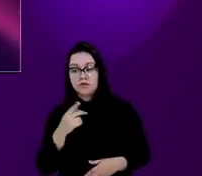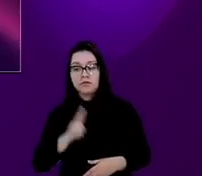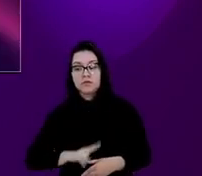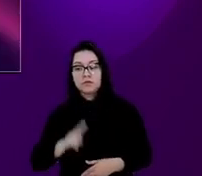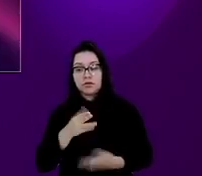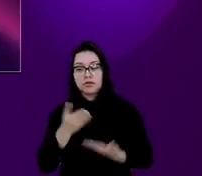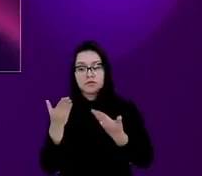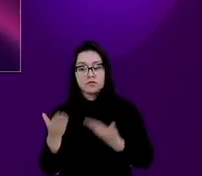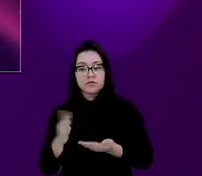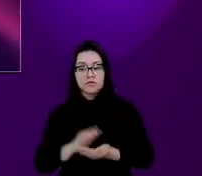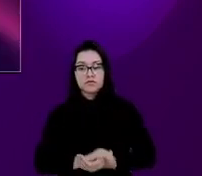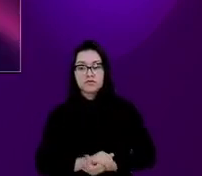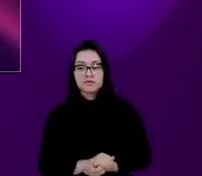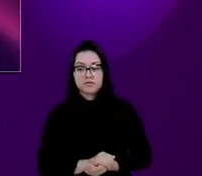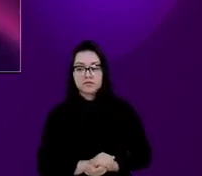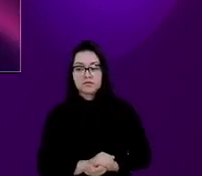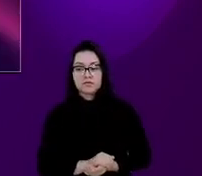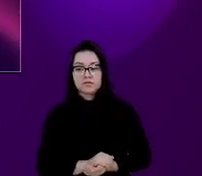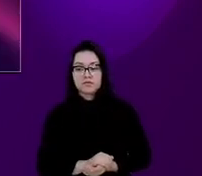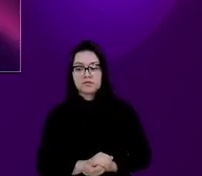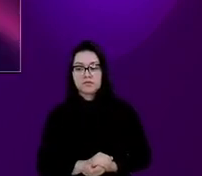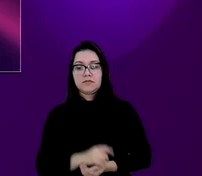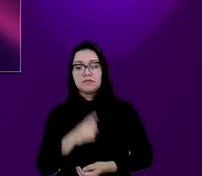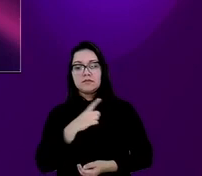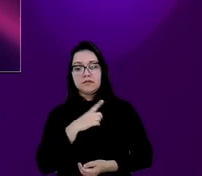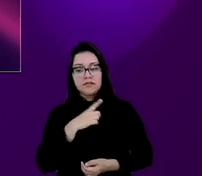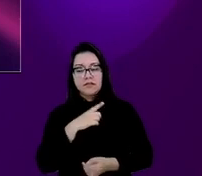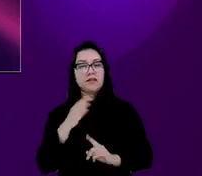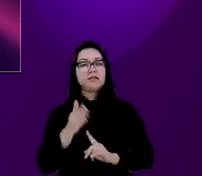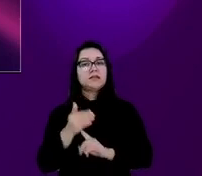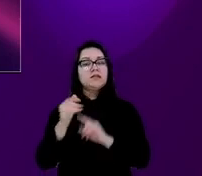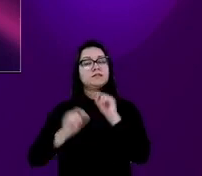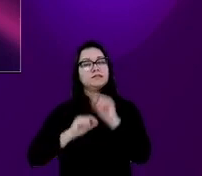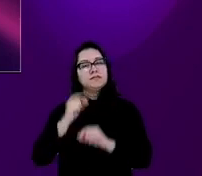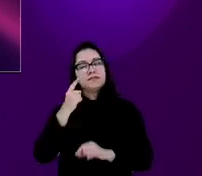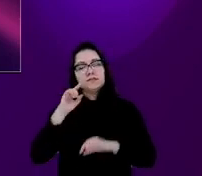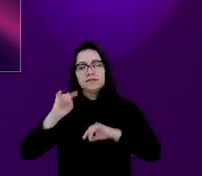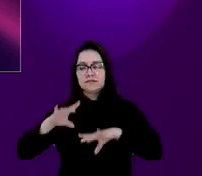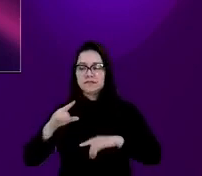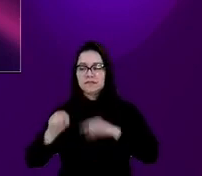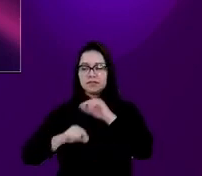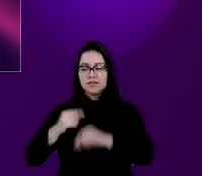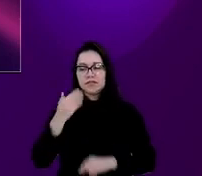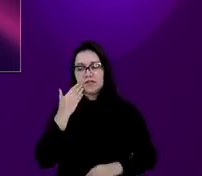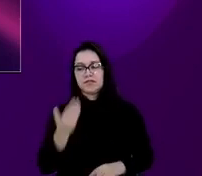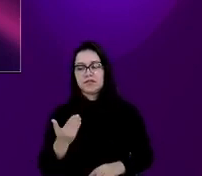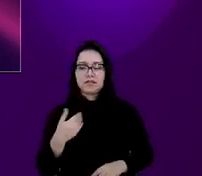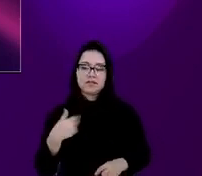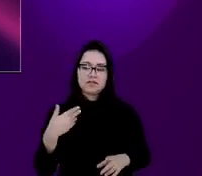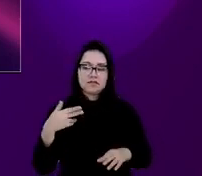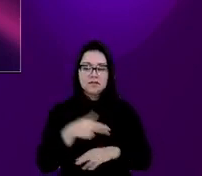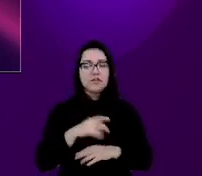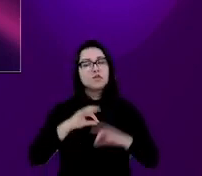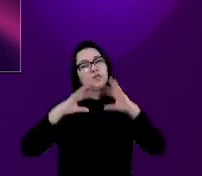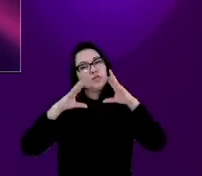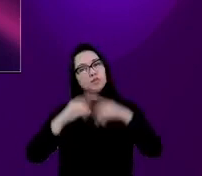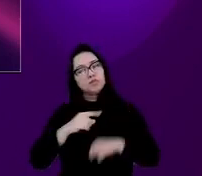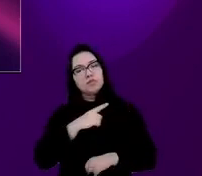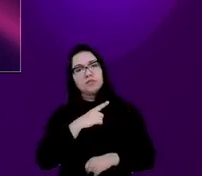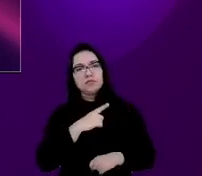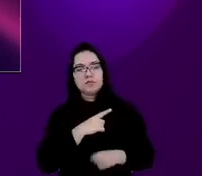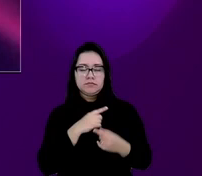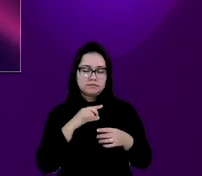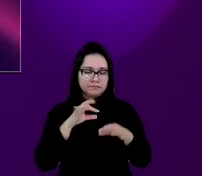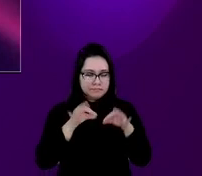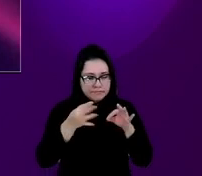da hipertermoquimioterapia, uma técnica que a gente faz a citorredução completa, quer dizer, faz a ressecção completa das lesões macroscópicas, deixa